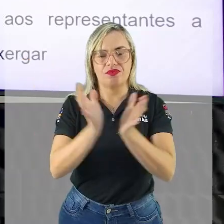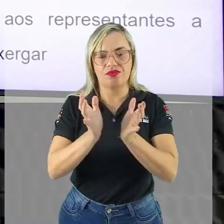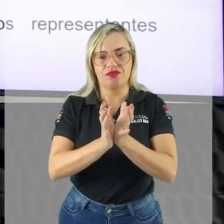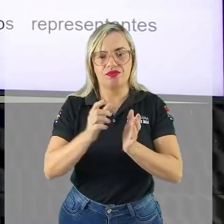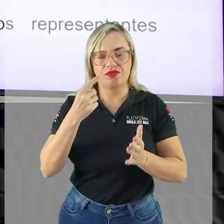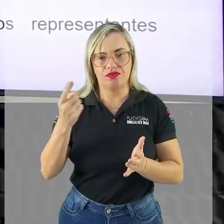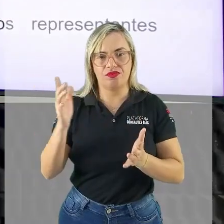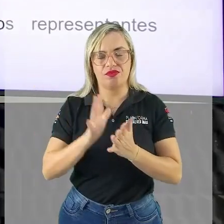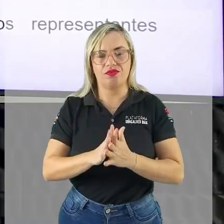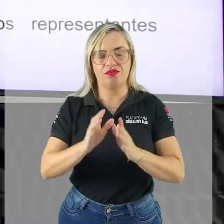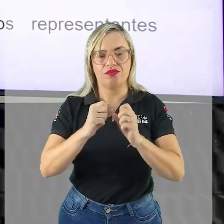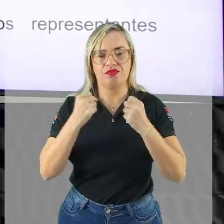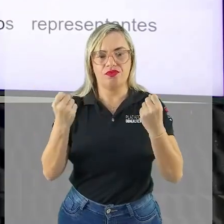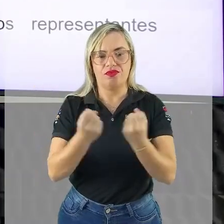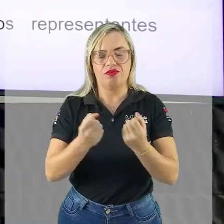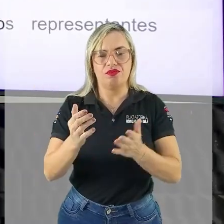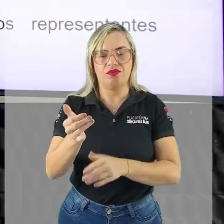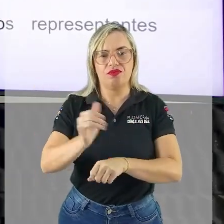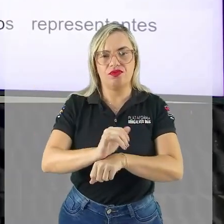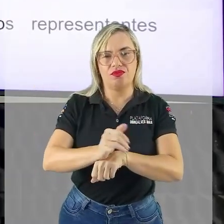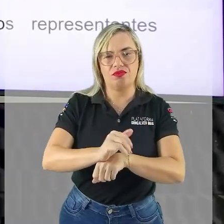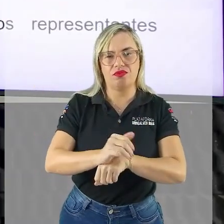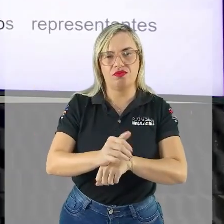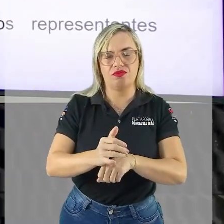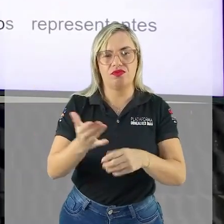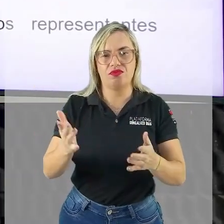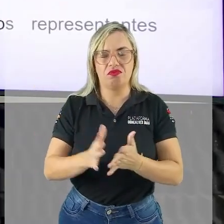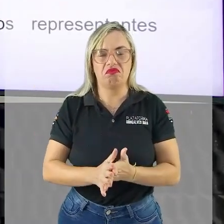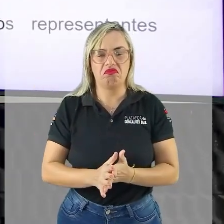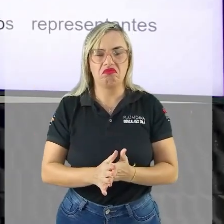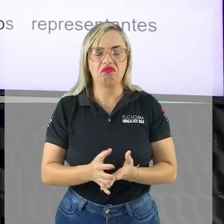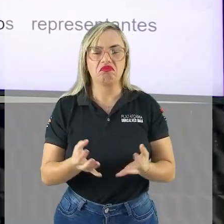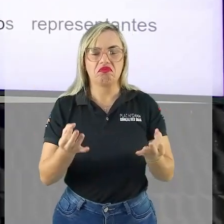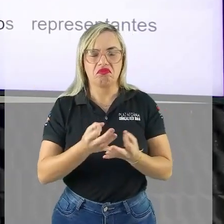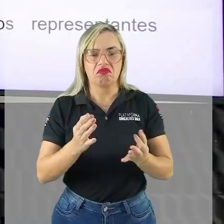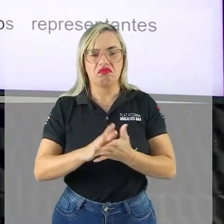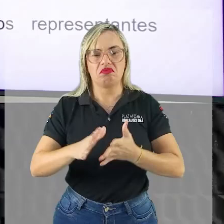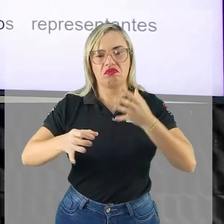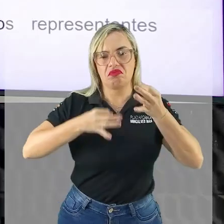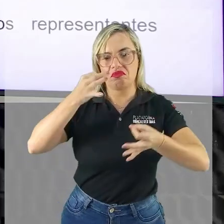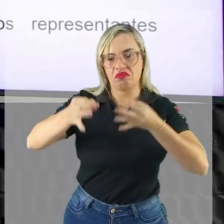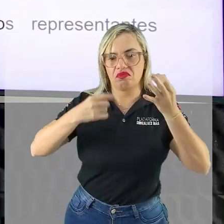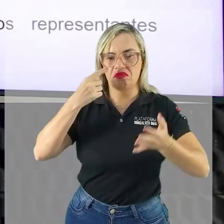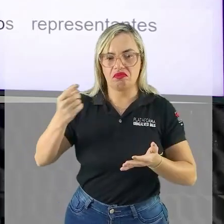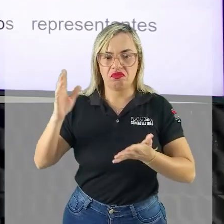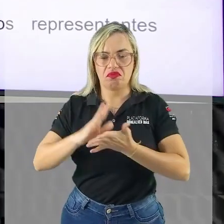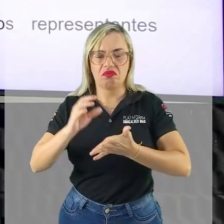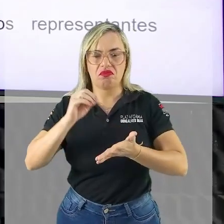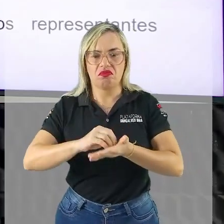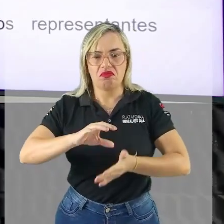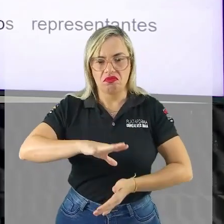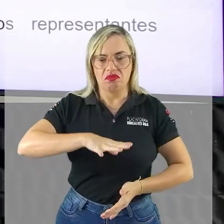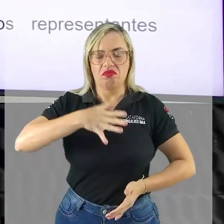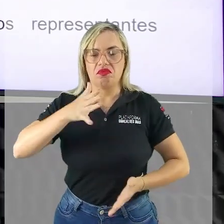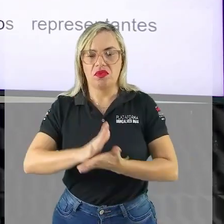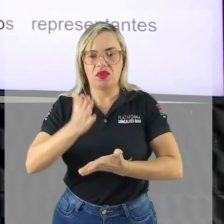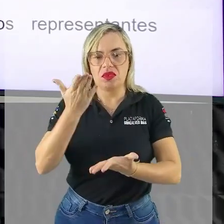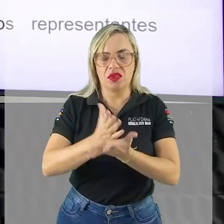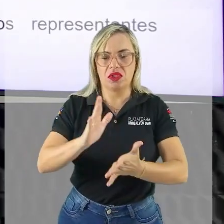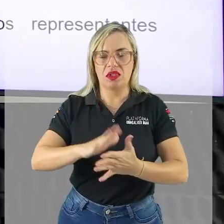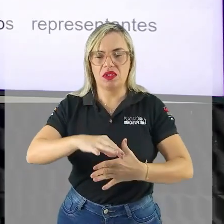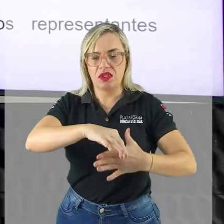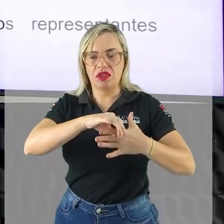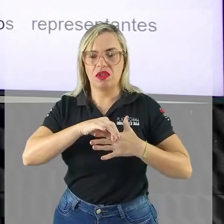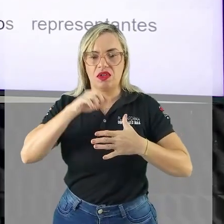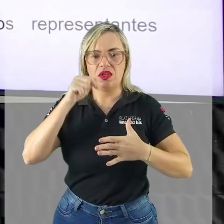Então, é uma excelente estratégia, é um excelente argumento, ó. Isso se revela na ausência de coragem para acabar com privilégios